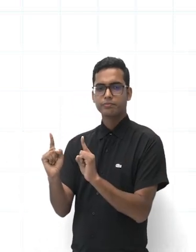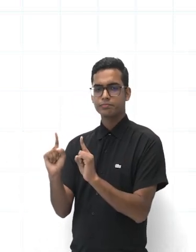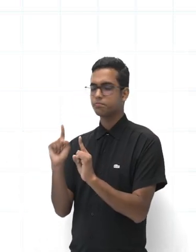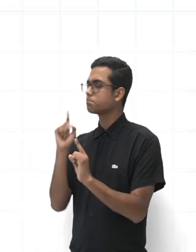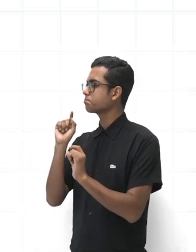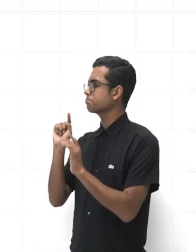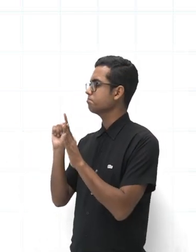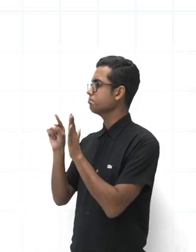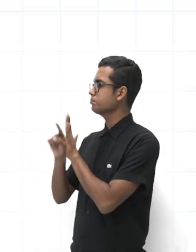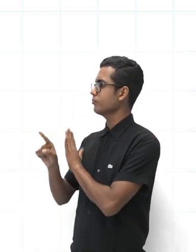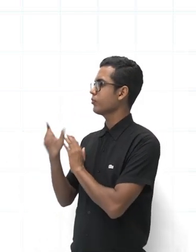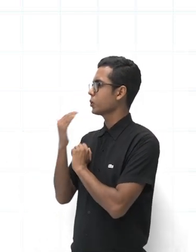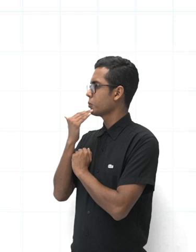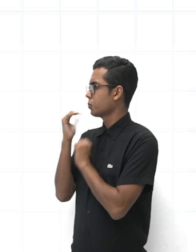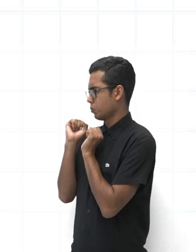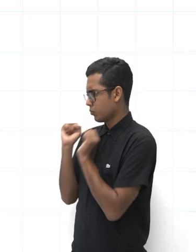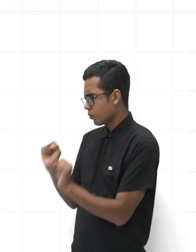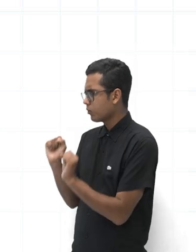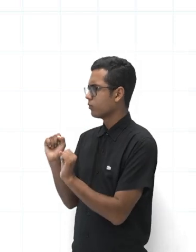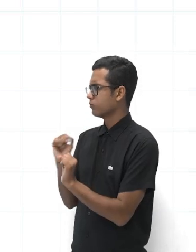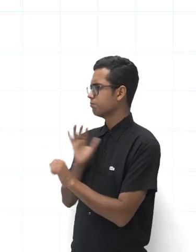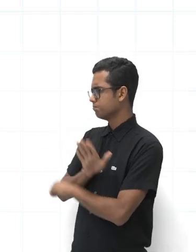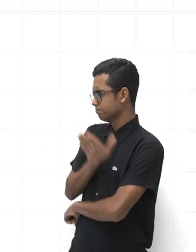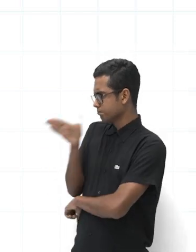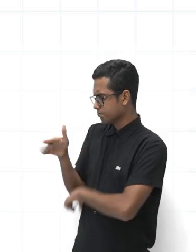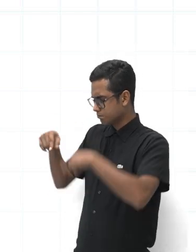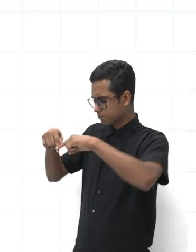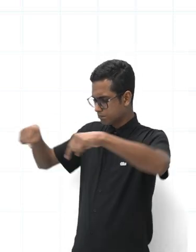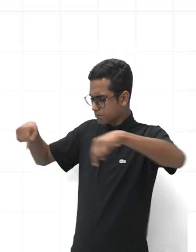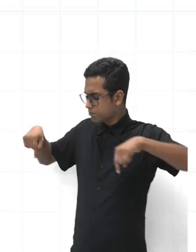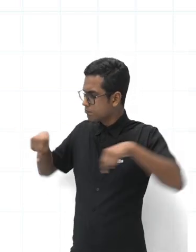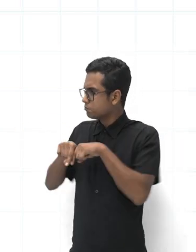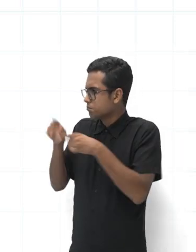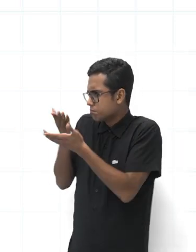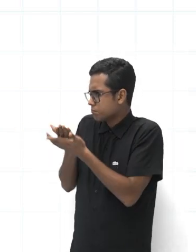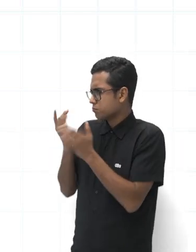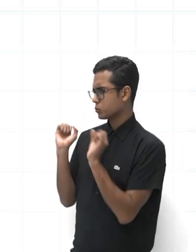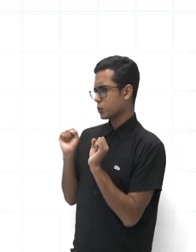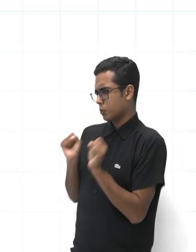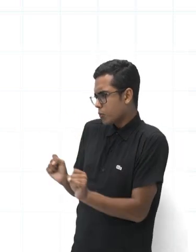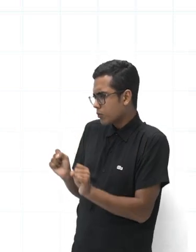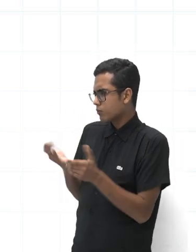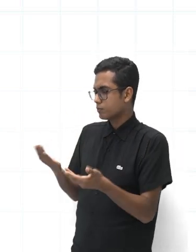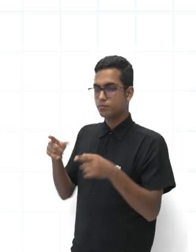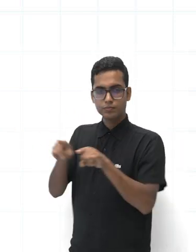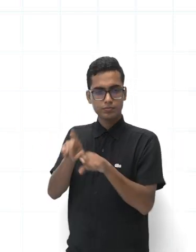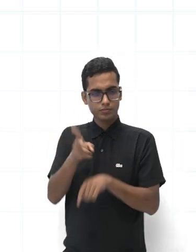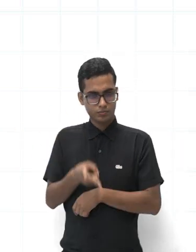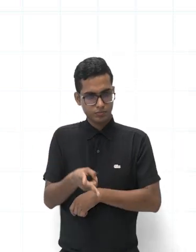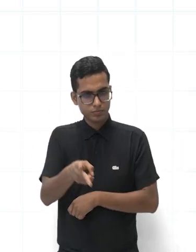dizer posso, é pedindo permissão, tá bom? Toda vez que eu utilizar esse may I,